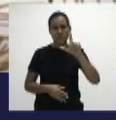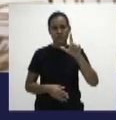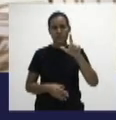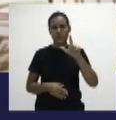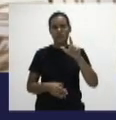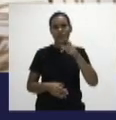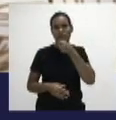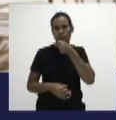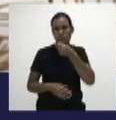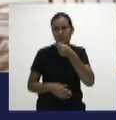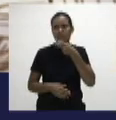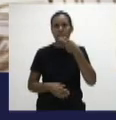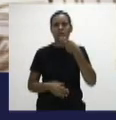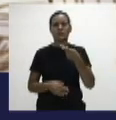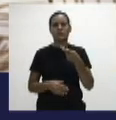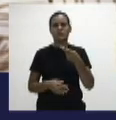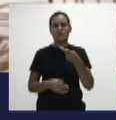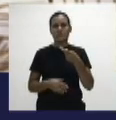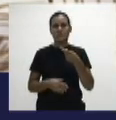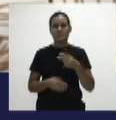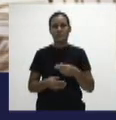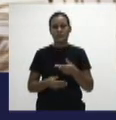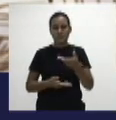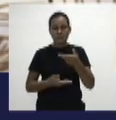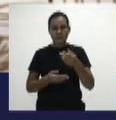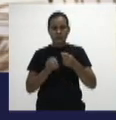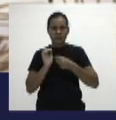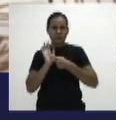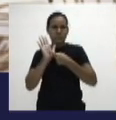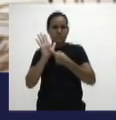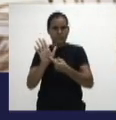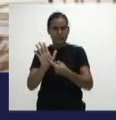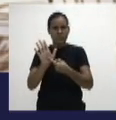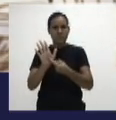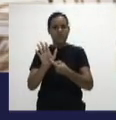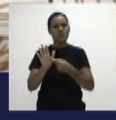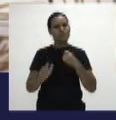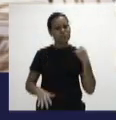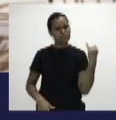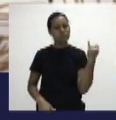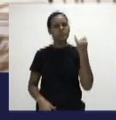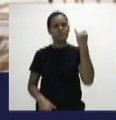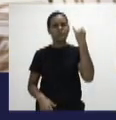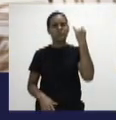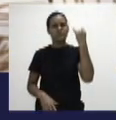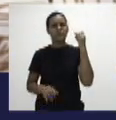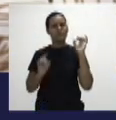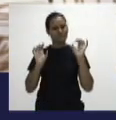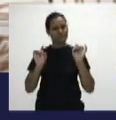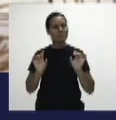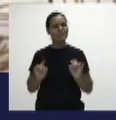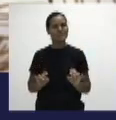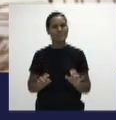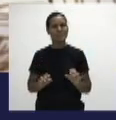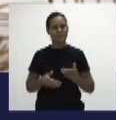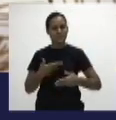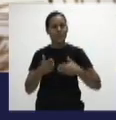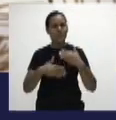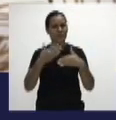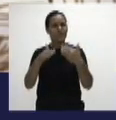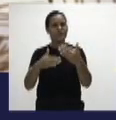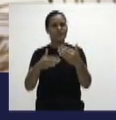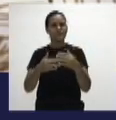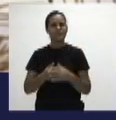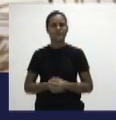um discurso se não for fosse essa mobilidade do circo seria muito mais difícil então ele deu uma contribuição muito preciosa nesse processo